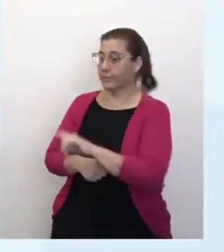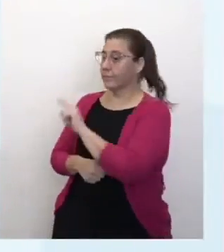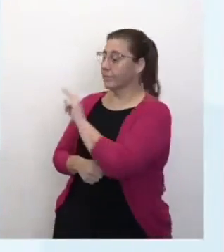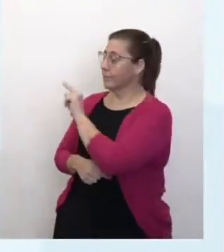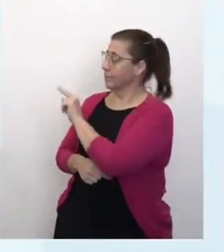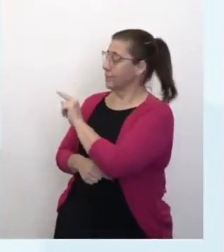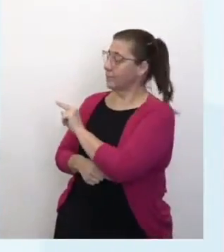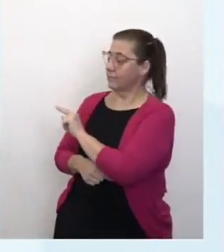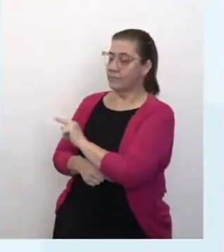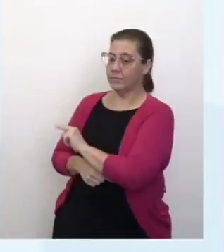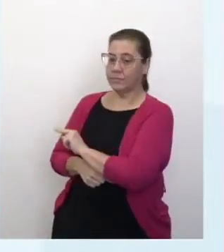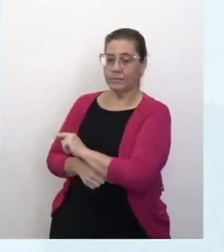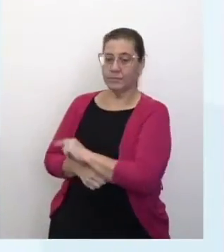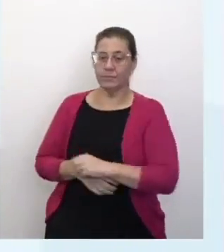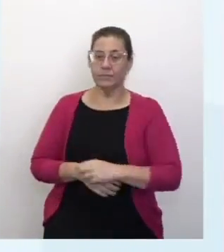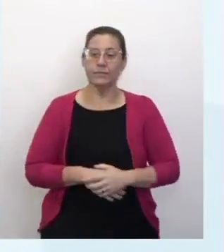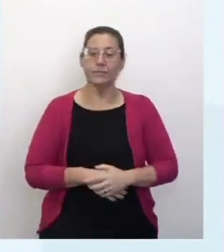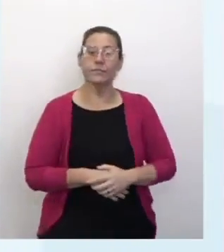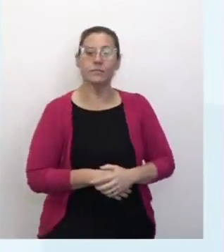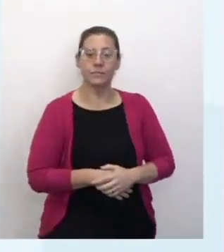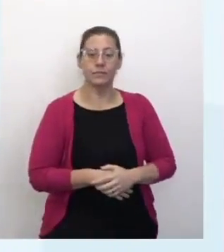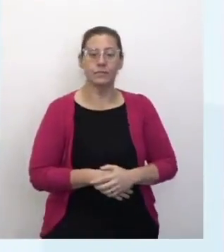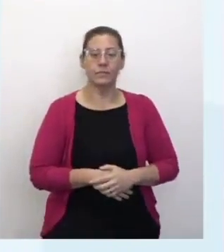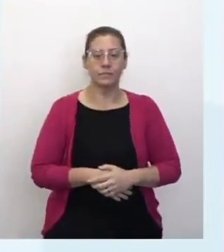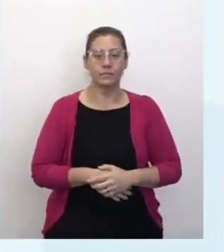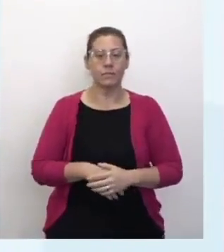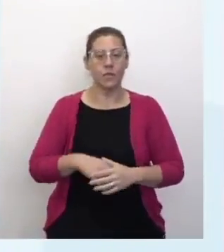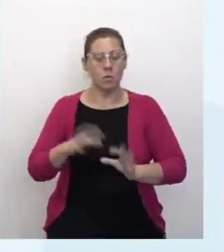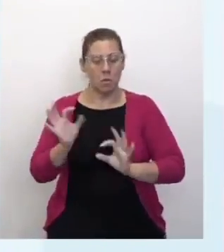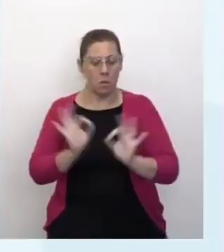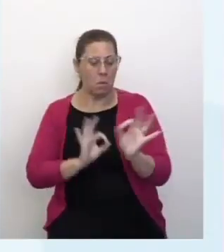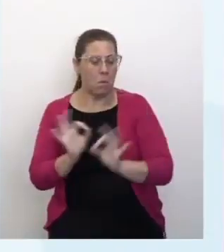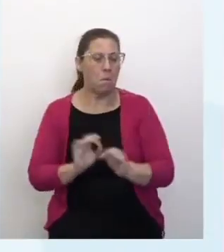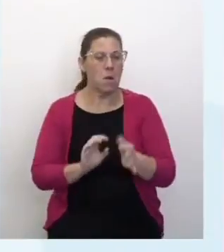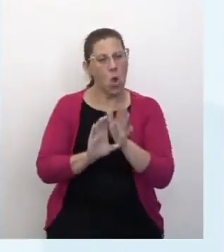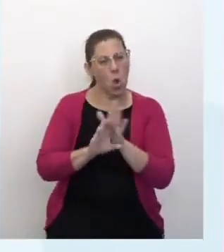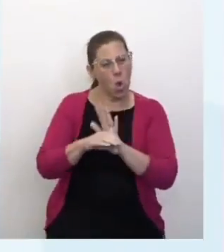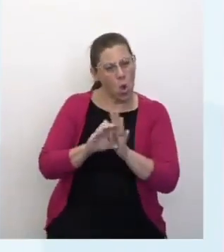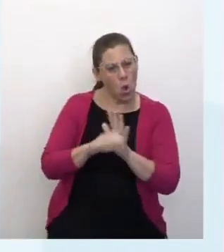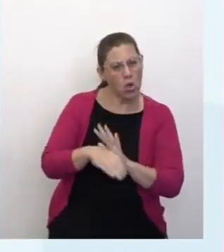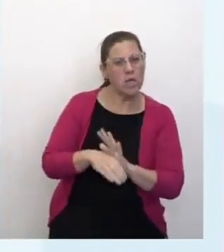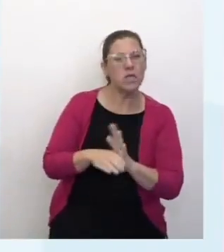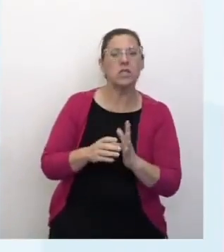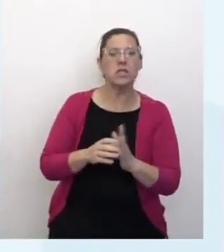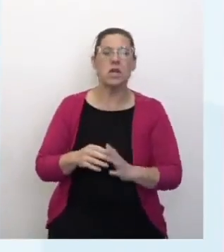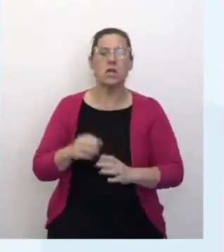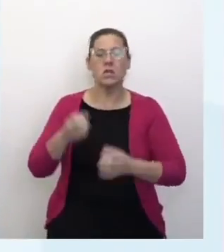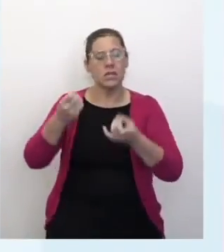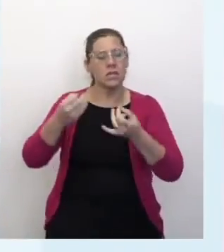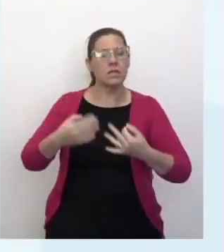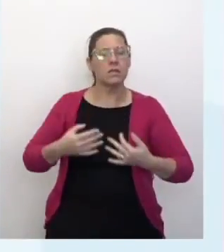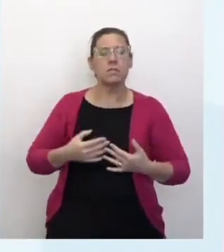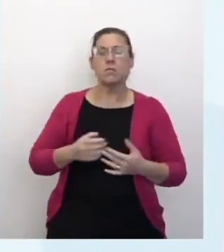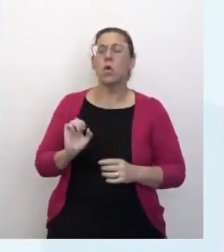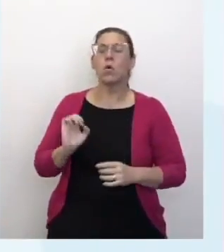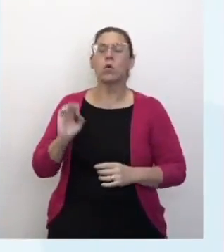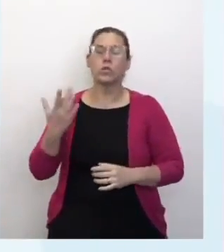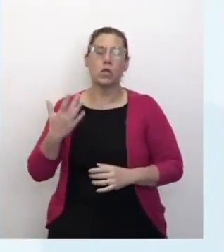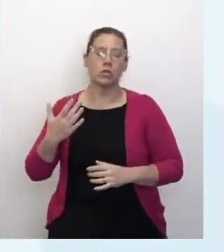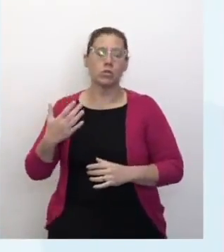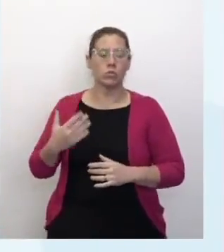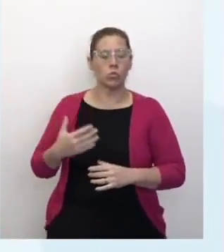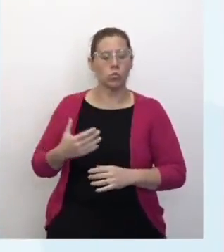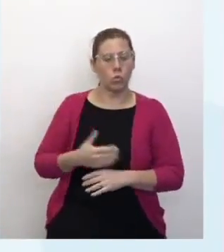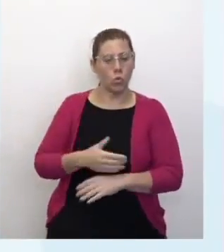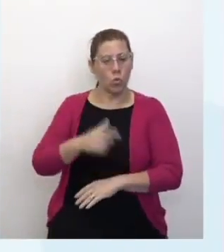de amor. Habilidade essencial, construir um conceito de modernidade que explique os fenômenos culturais e literários